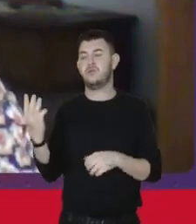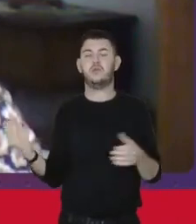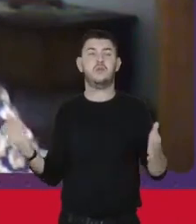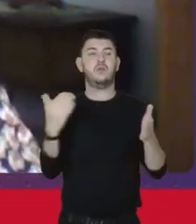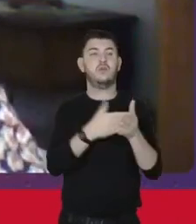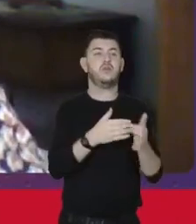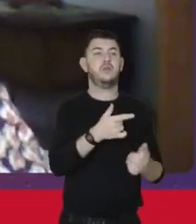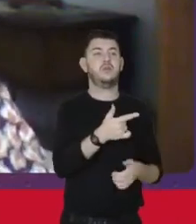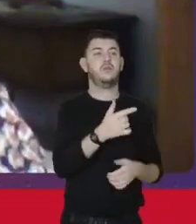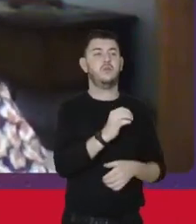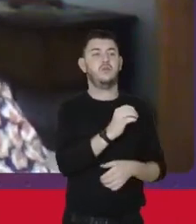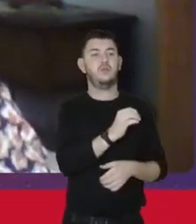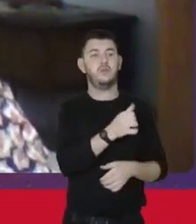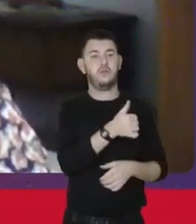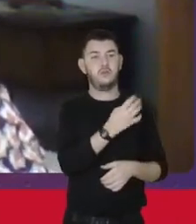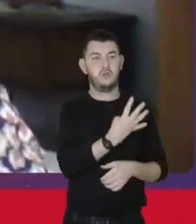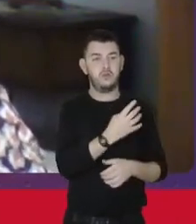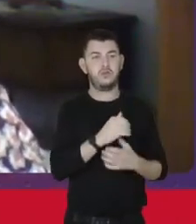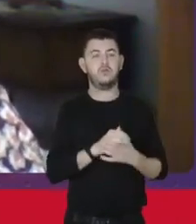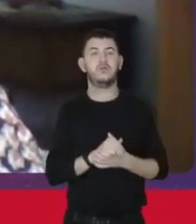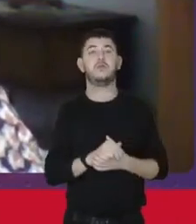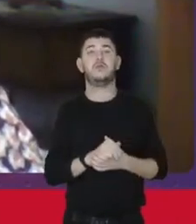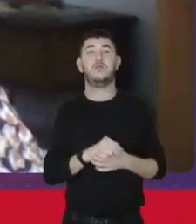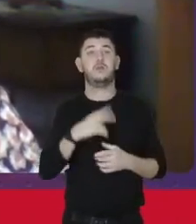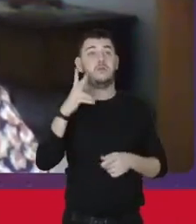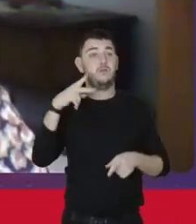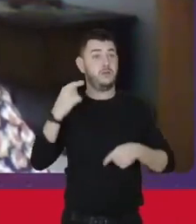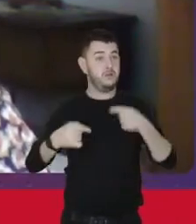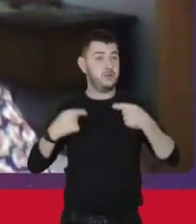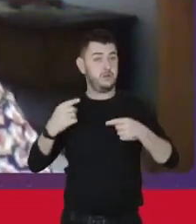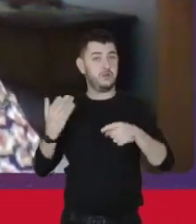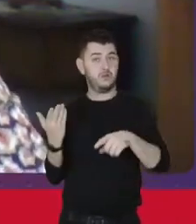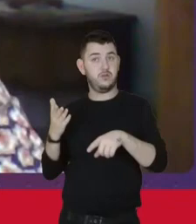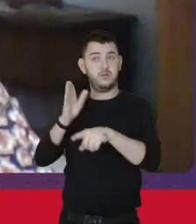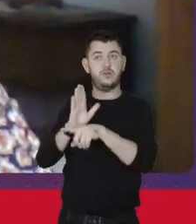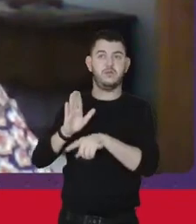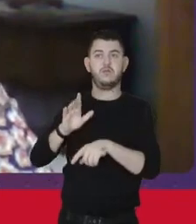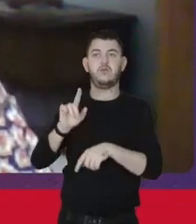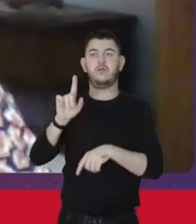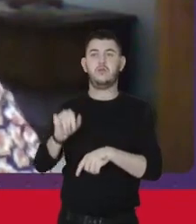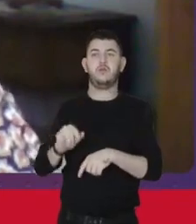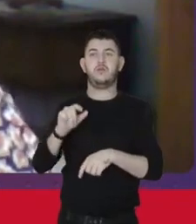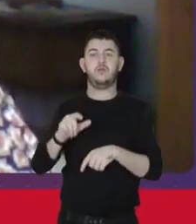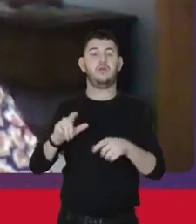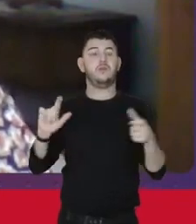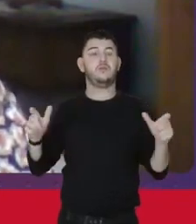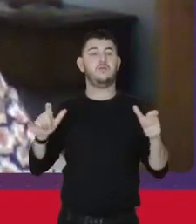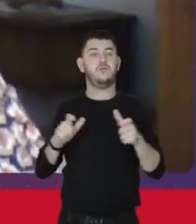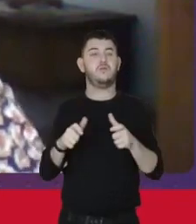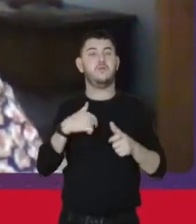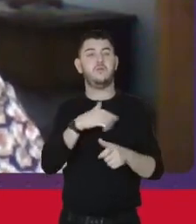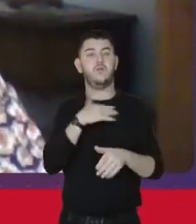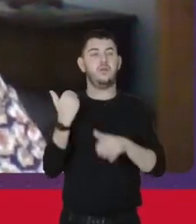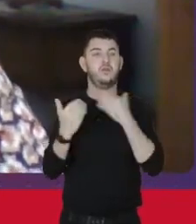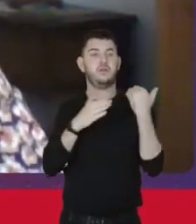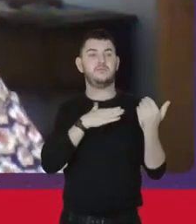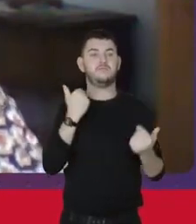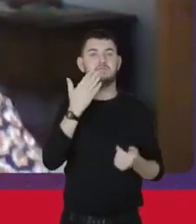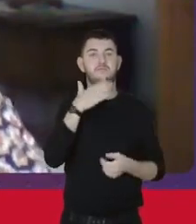2014. As políticas que contribuíram, por exemplo, para a redução da mortalidade infantil, em torno